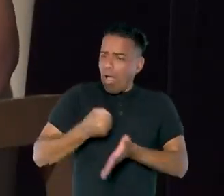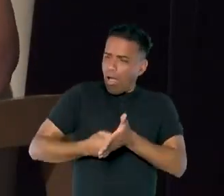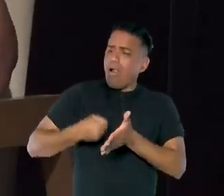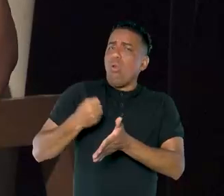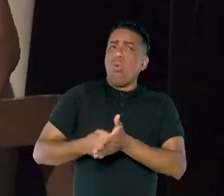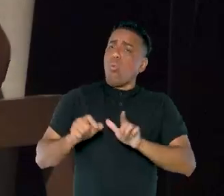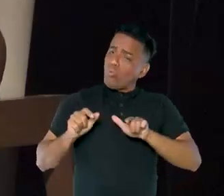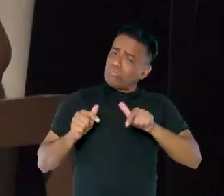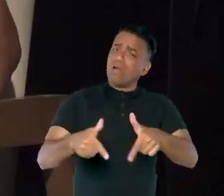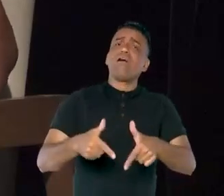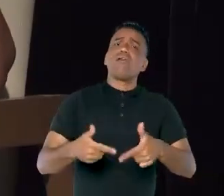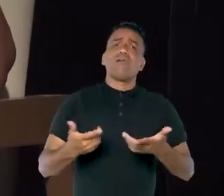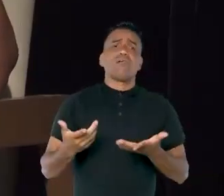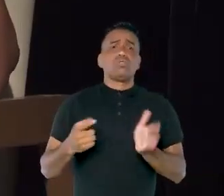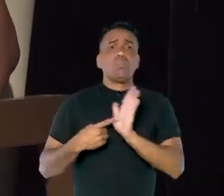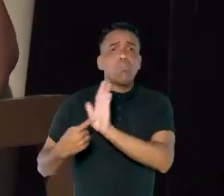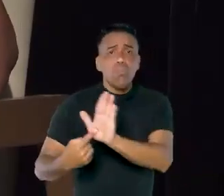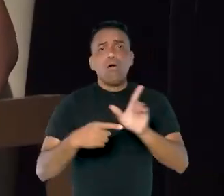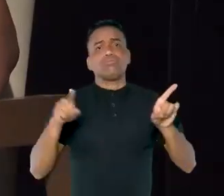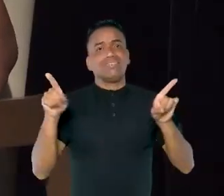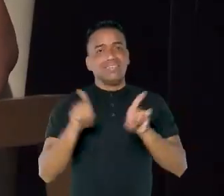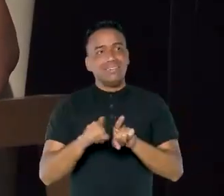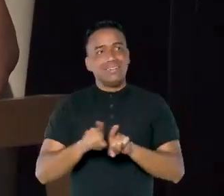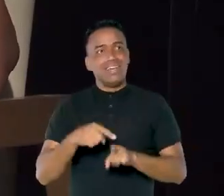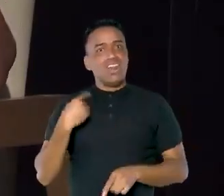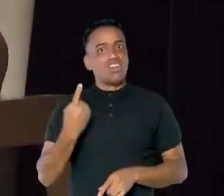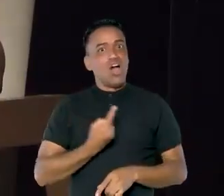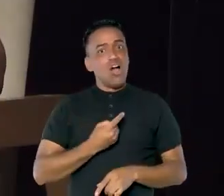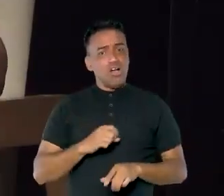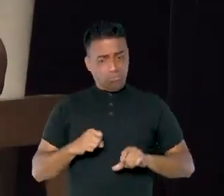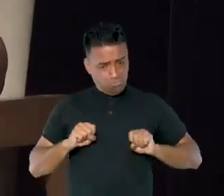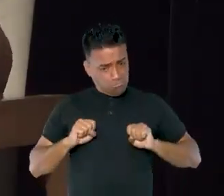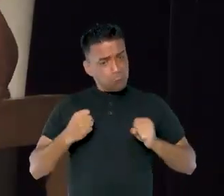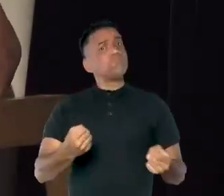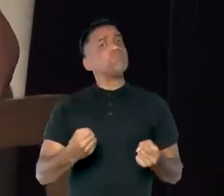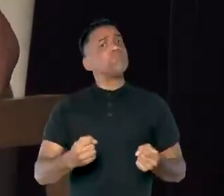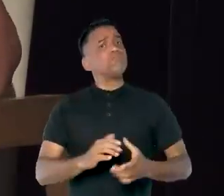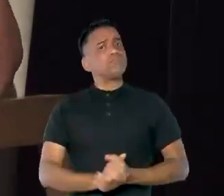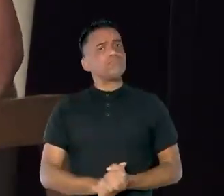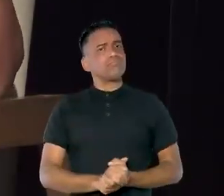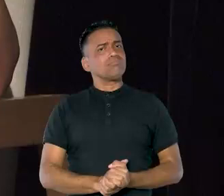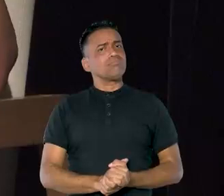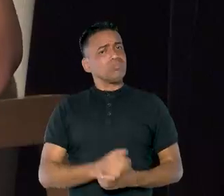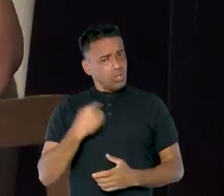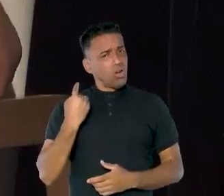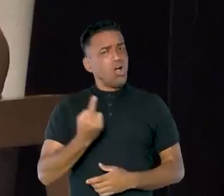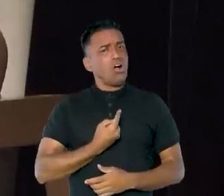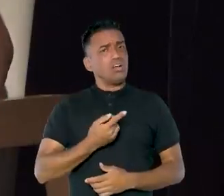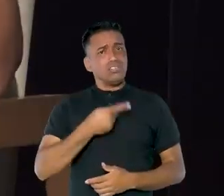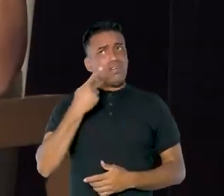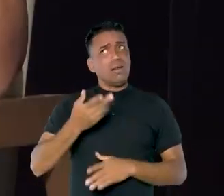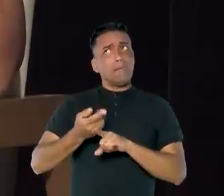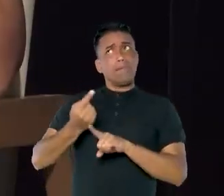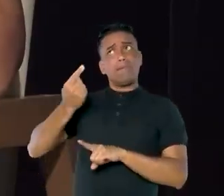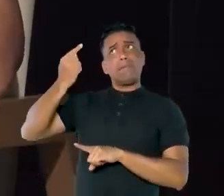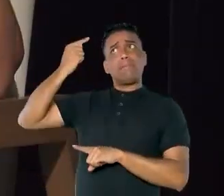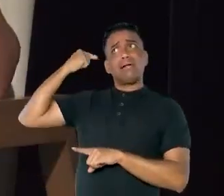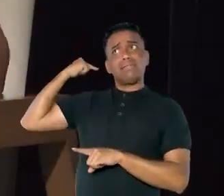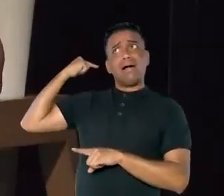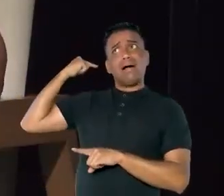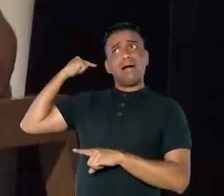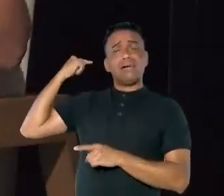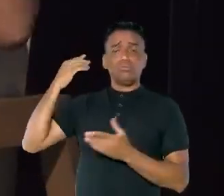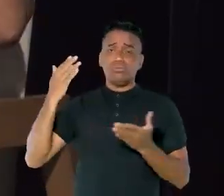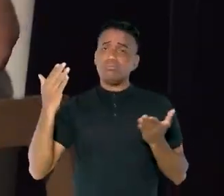para isso e mostrando também que a gente estamos resistentes, né? Que nós estamos falando do passado, que nós estamos falando